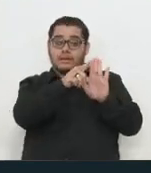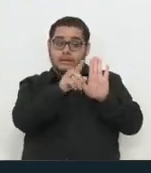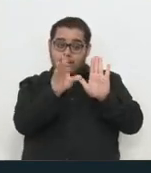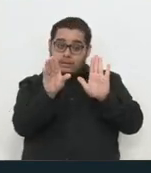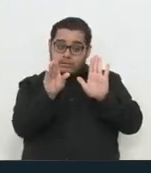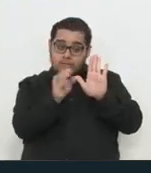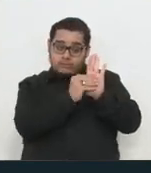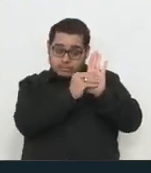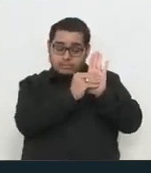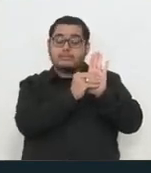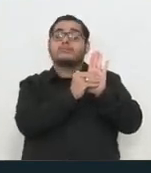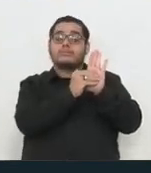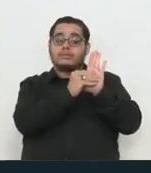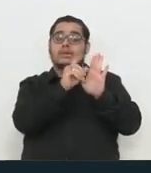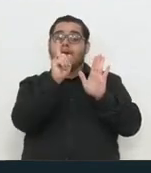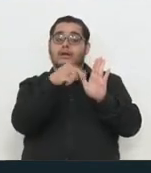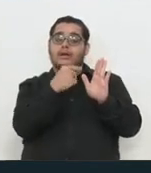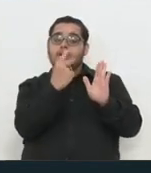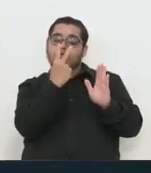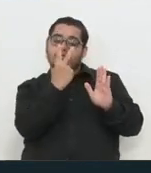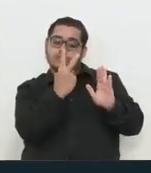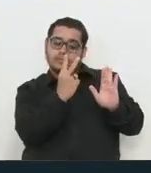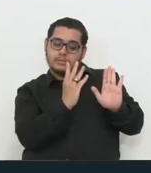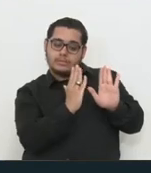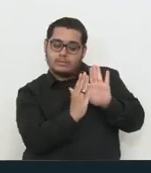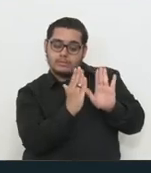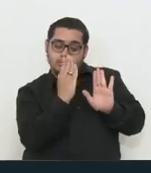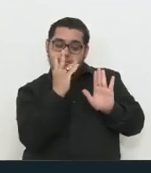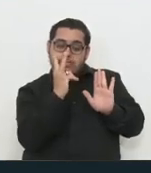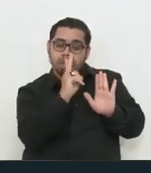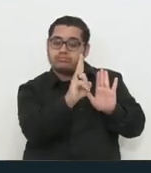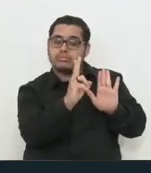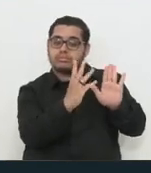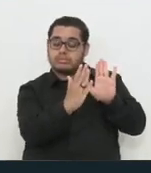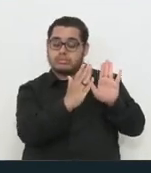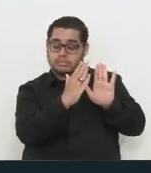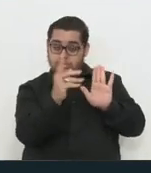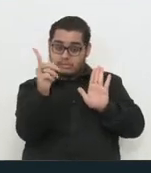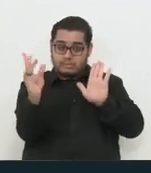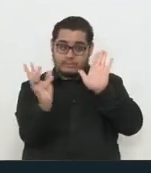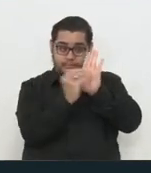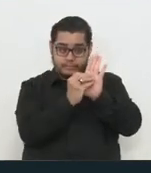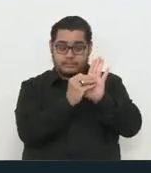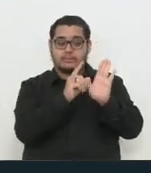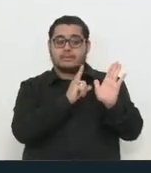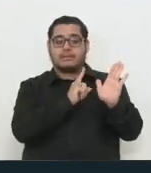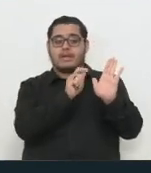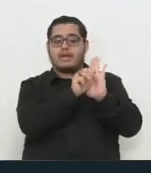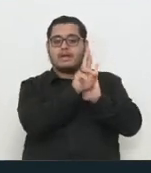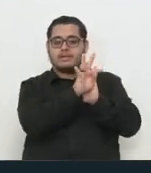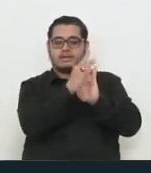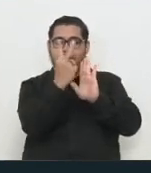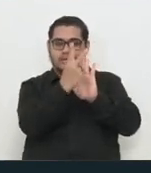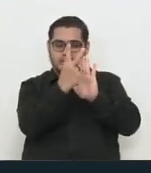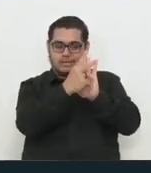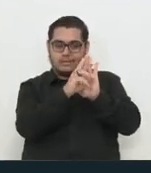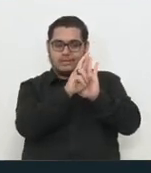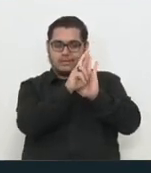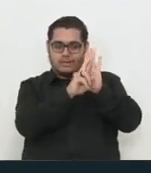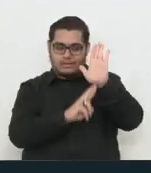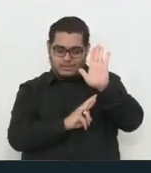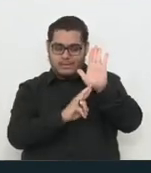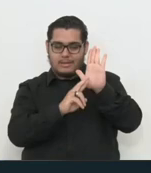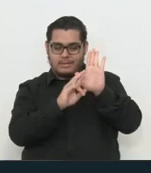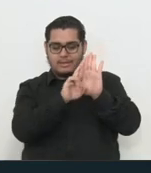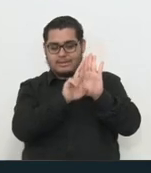de duas sessões Ordinárias parágrafo segundo do artigo 90 do Regimento Interno deverá ser observada a